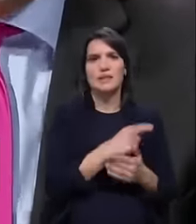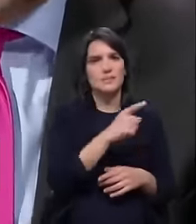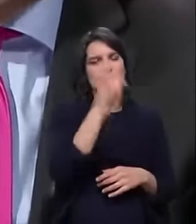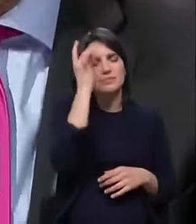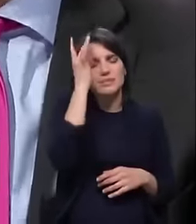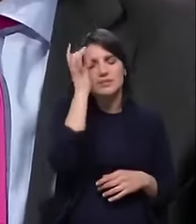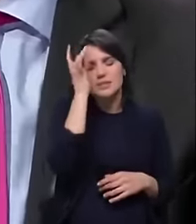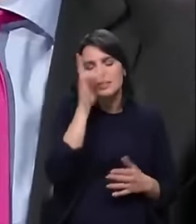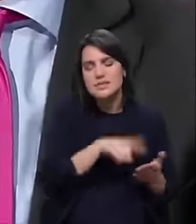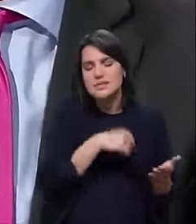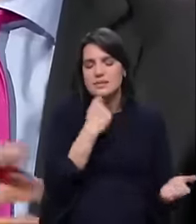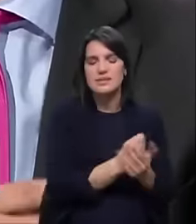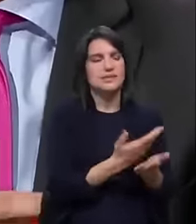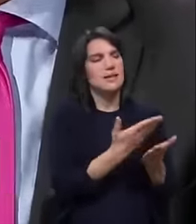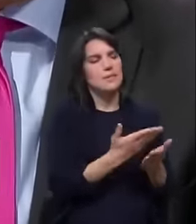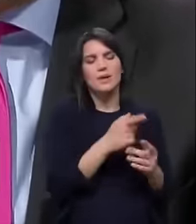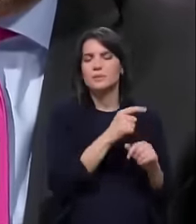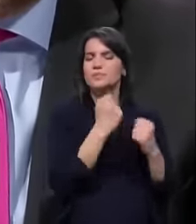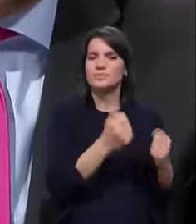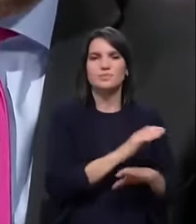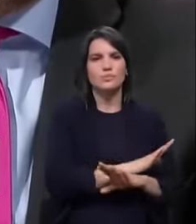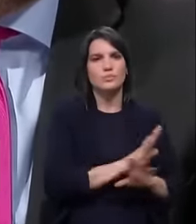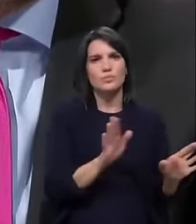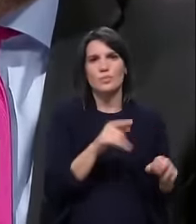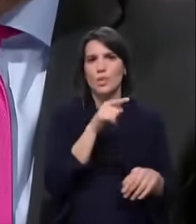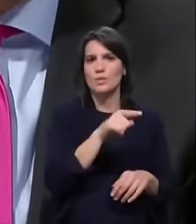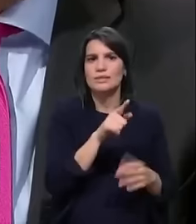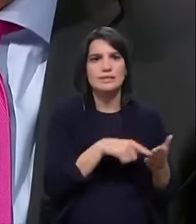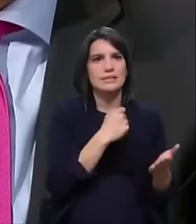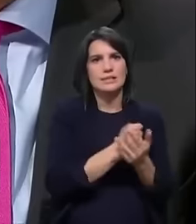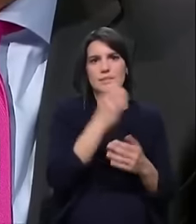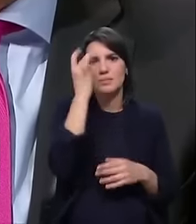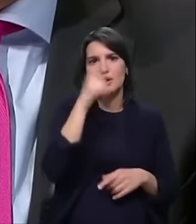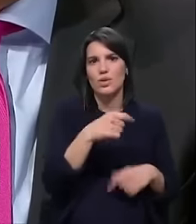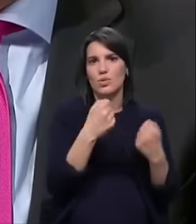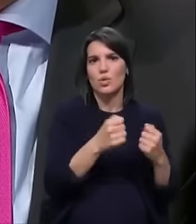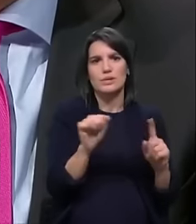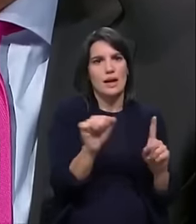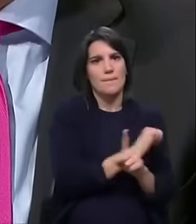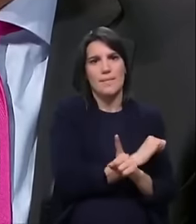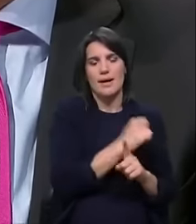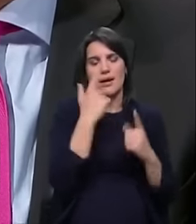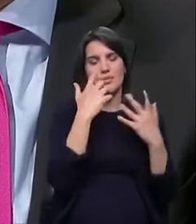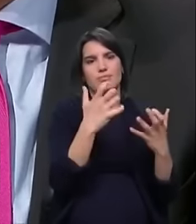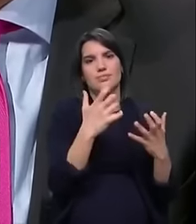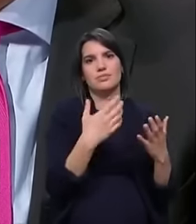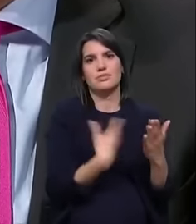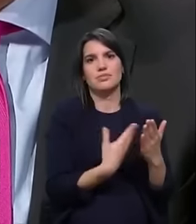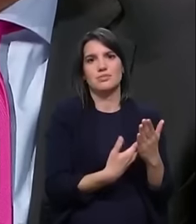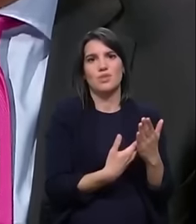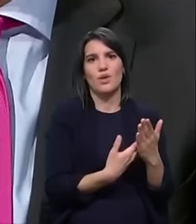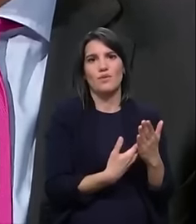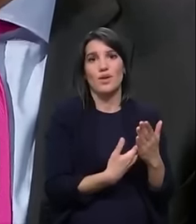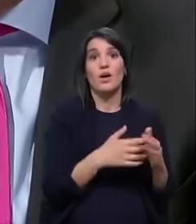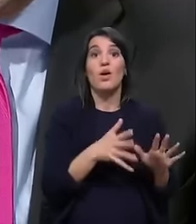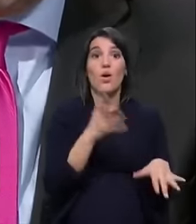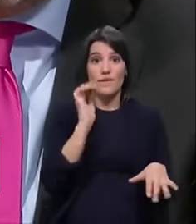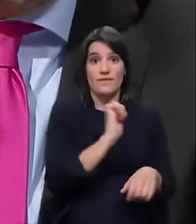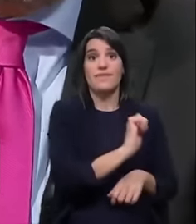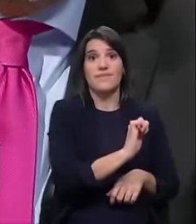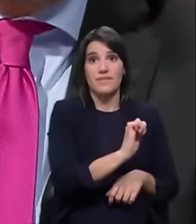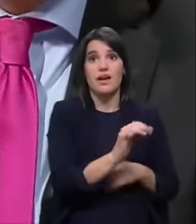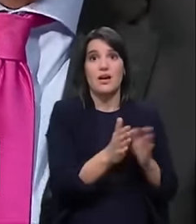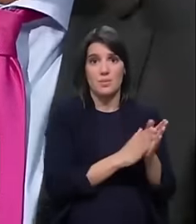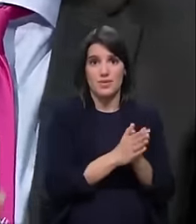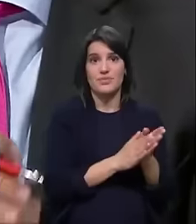Está sempre com Constou. Truques. Mas vocês não consegue. É que tem um cadastro. Já está sempre com truques, mas não consegue apagar o óbvio. É que usou o seu Congresso para